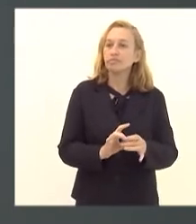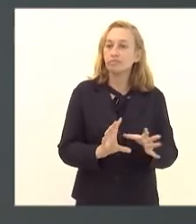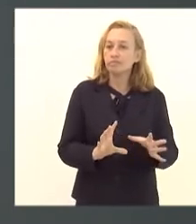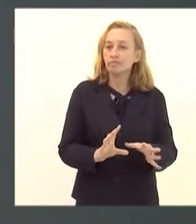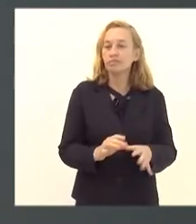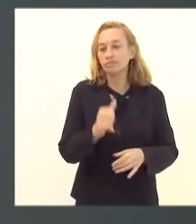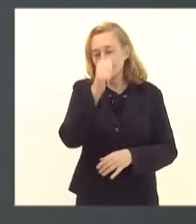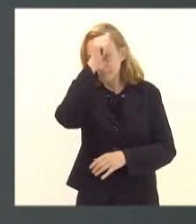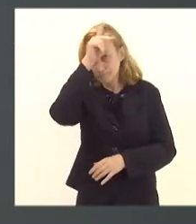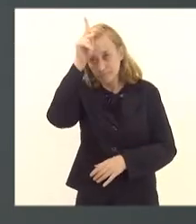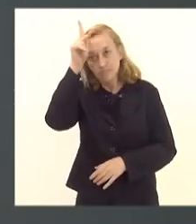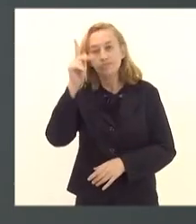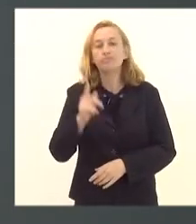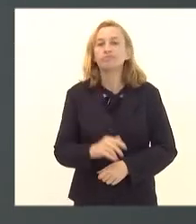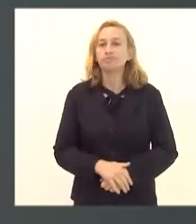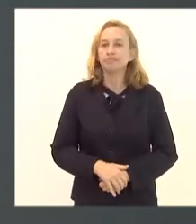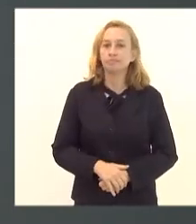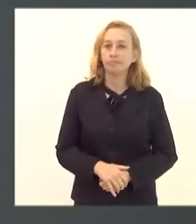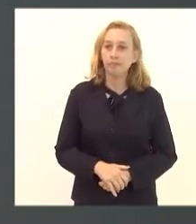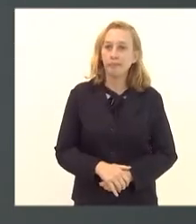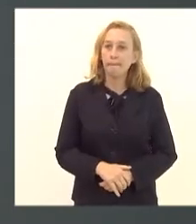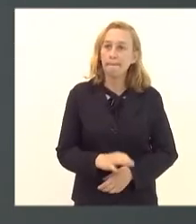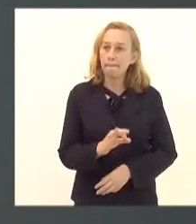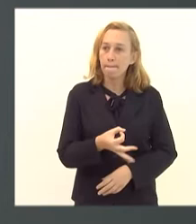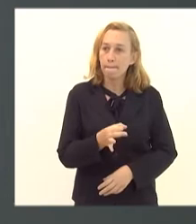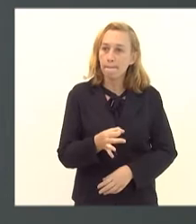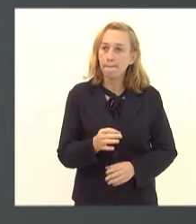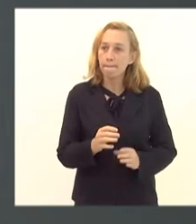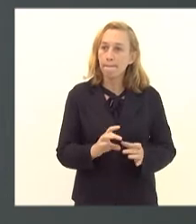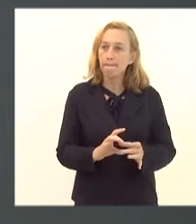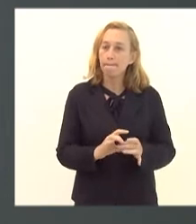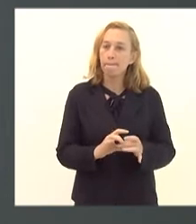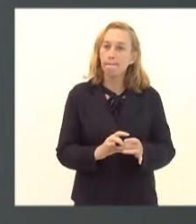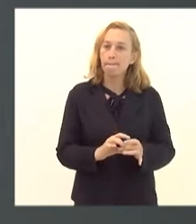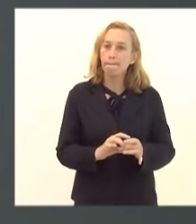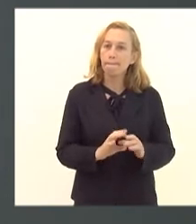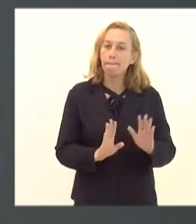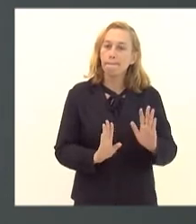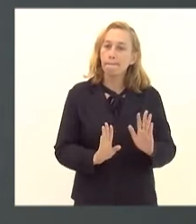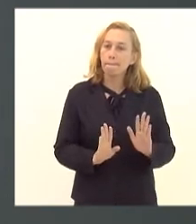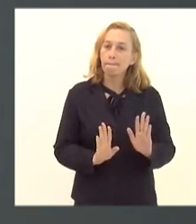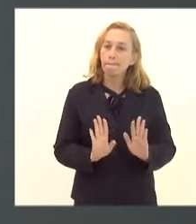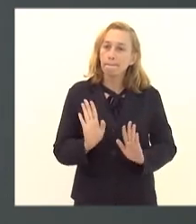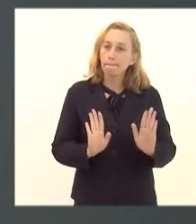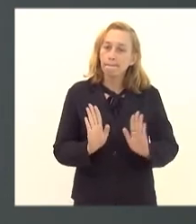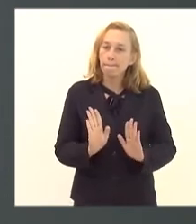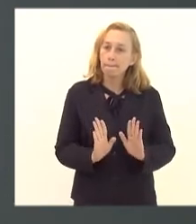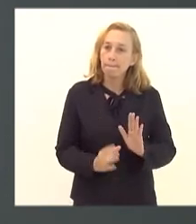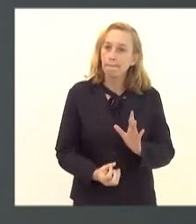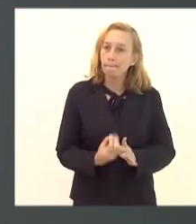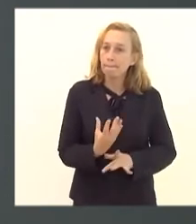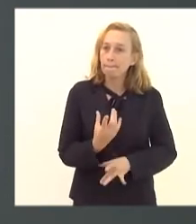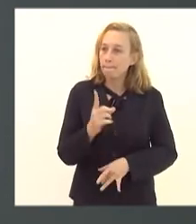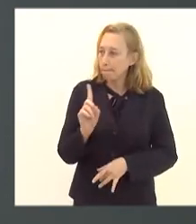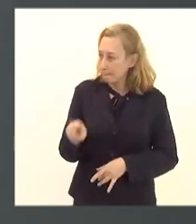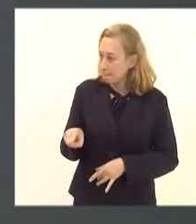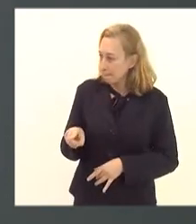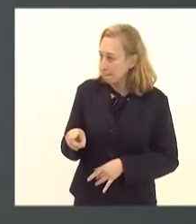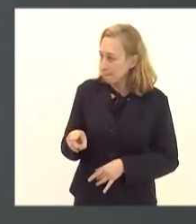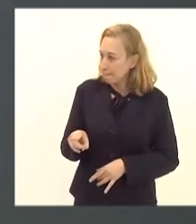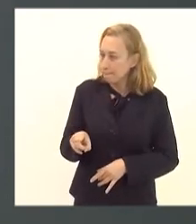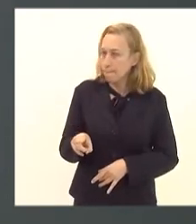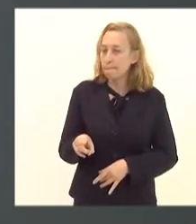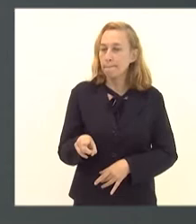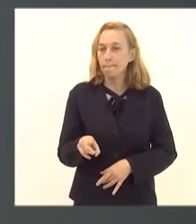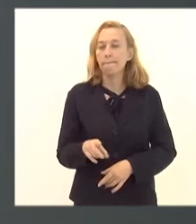pela prefeitura e a gente, internamente, a gente deu a licença de instalação, né? Licença de instalação.